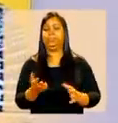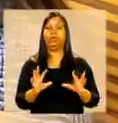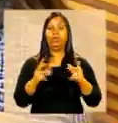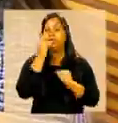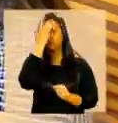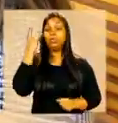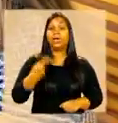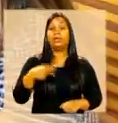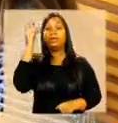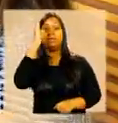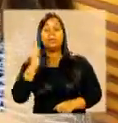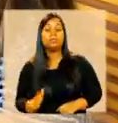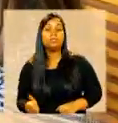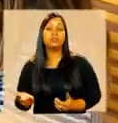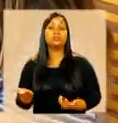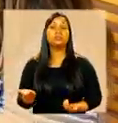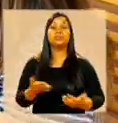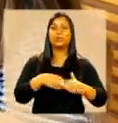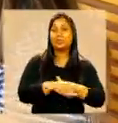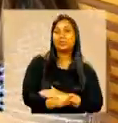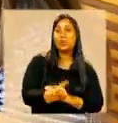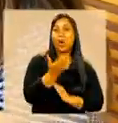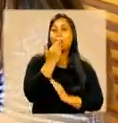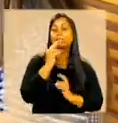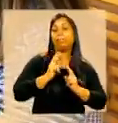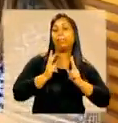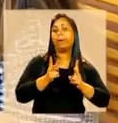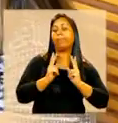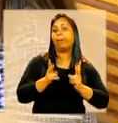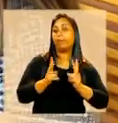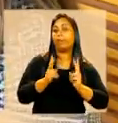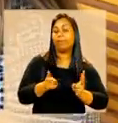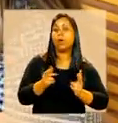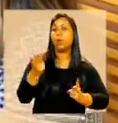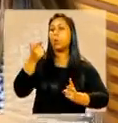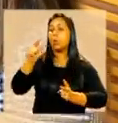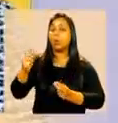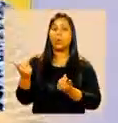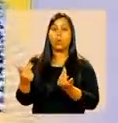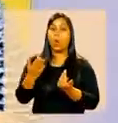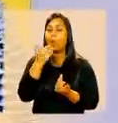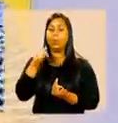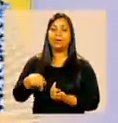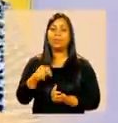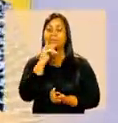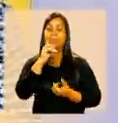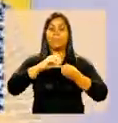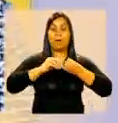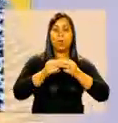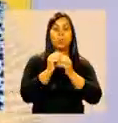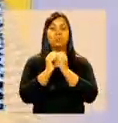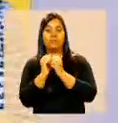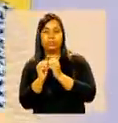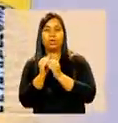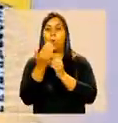mundo fala que no Brasil a gente está muito acostumado com um tipo de comida e nenhum outro lugar se come como a gente, como arroz, essas coisas.